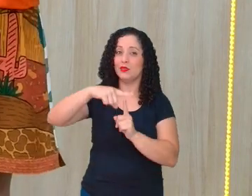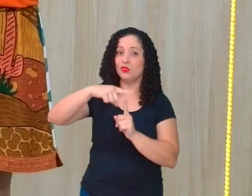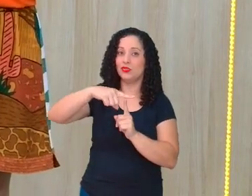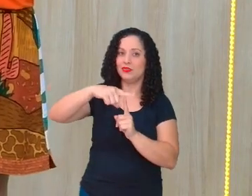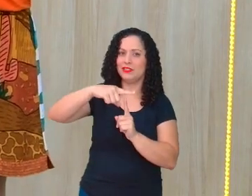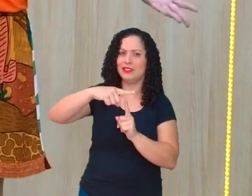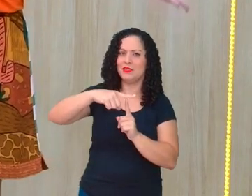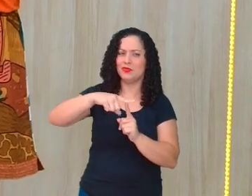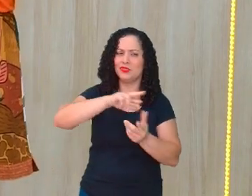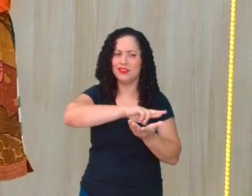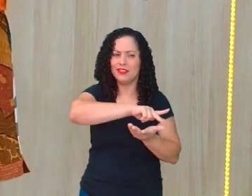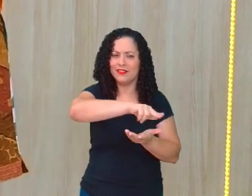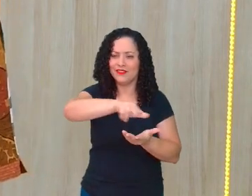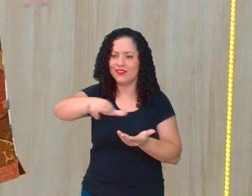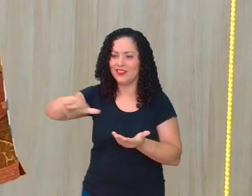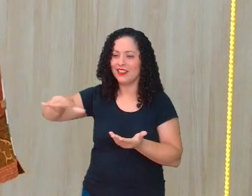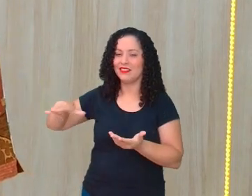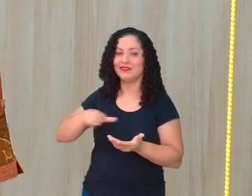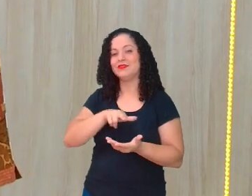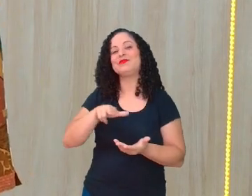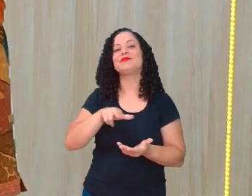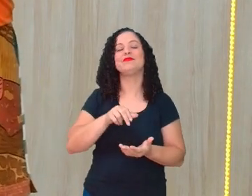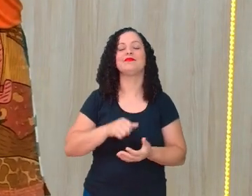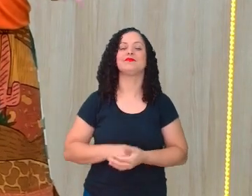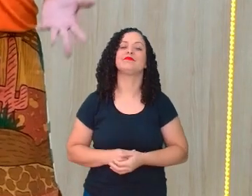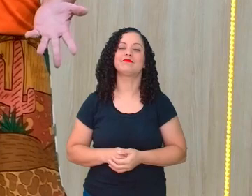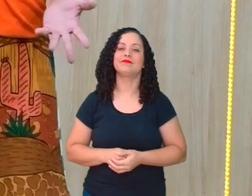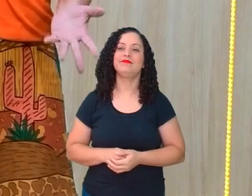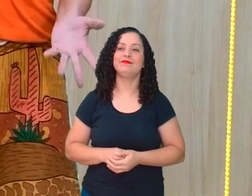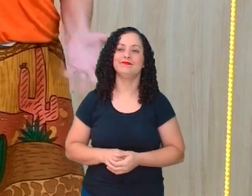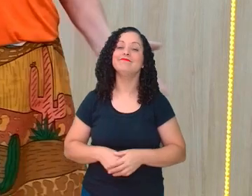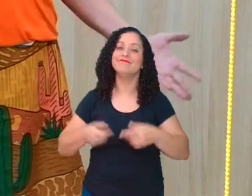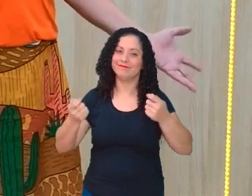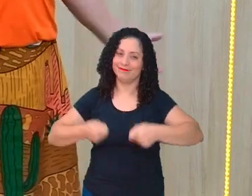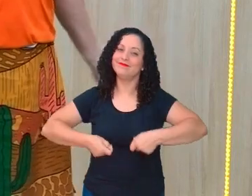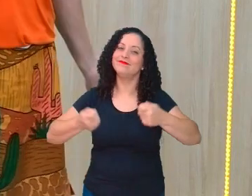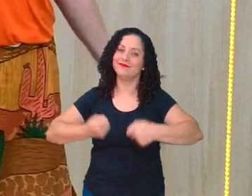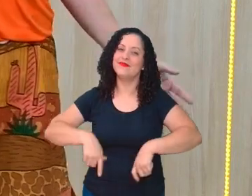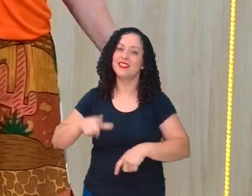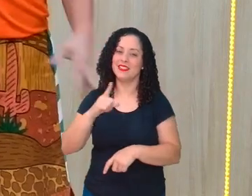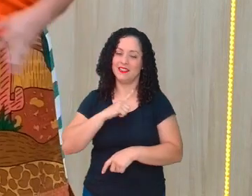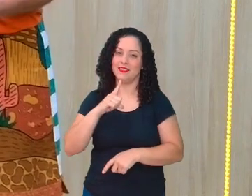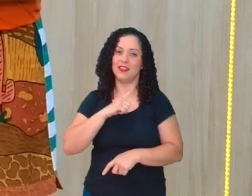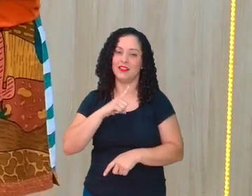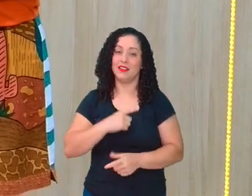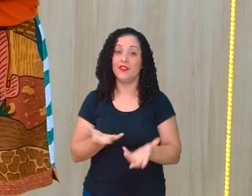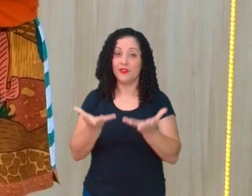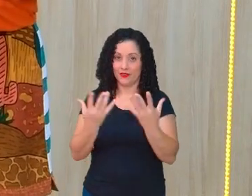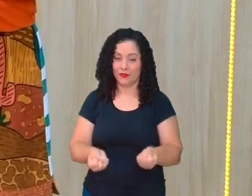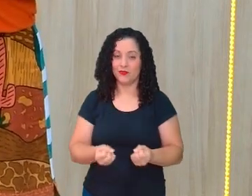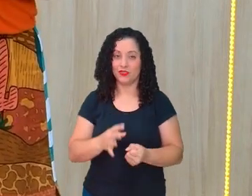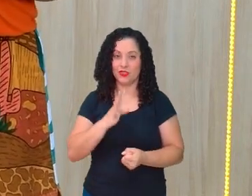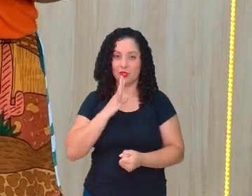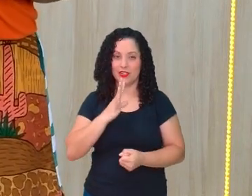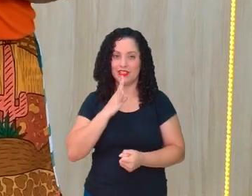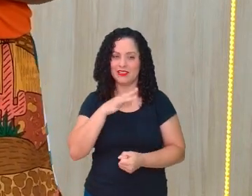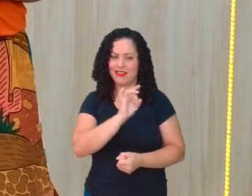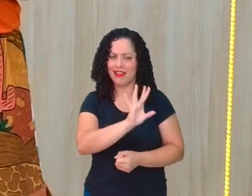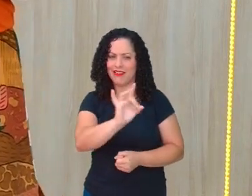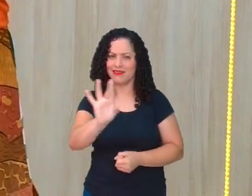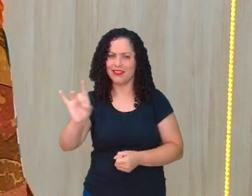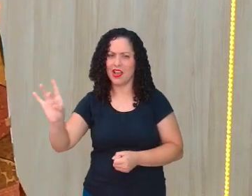Porque não existe prática instrumental sem os instrumentos. Então, vamos conhecer um pouquinho os